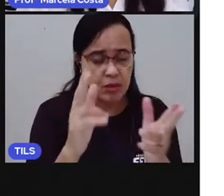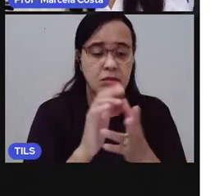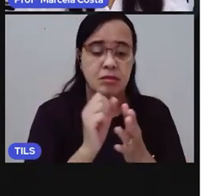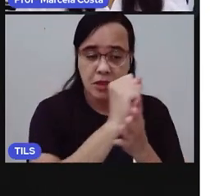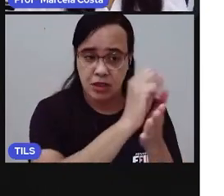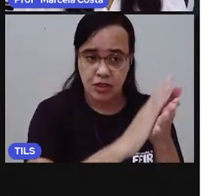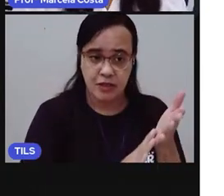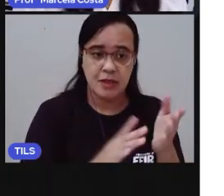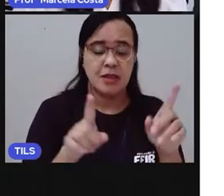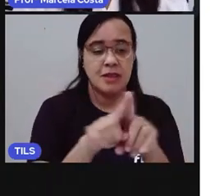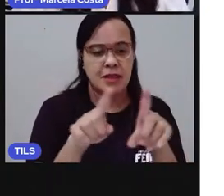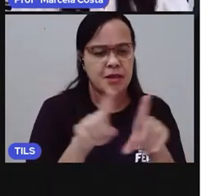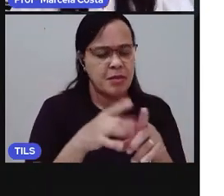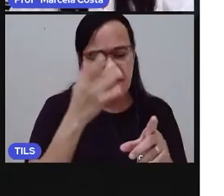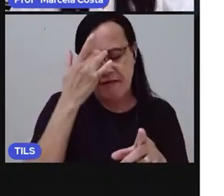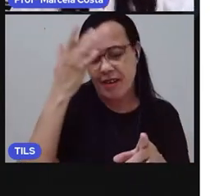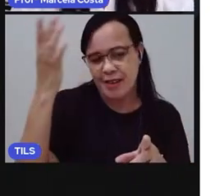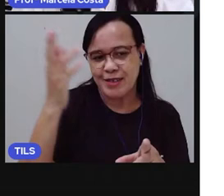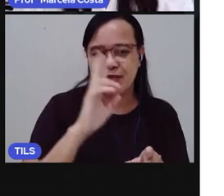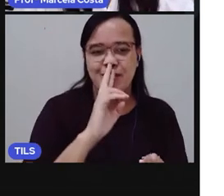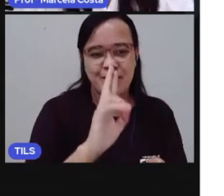atividade. Então, vai ser fácil de responder.